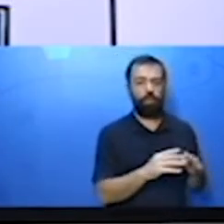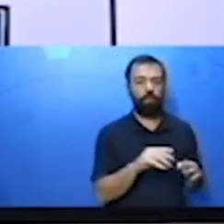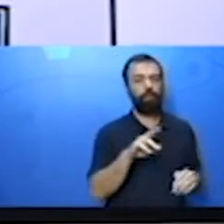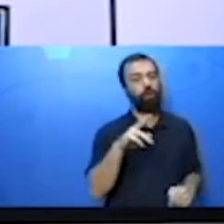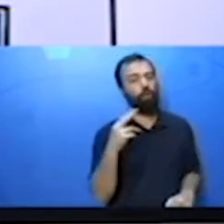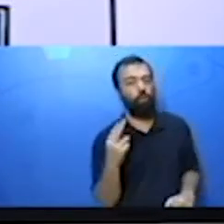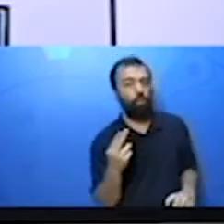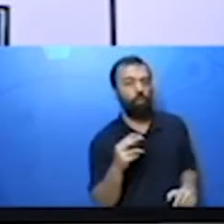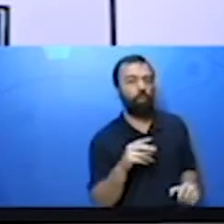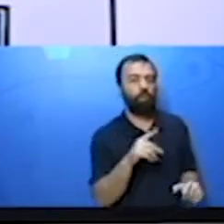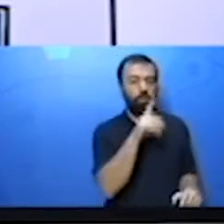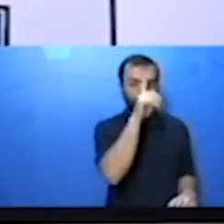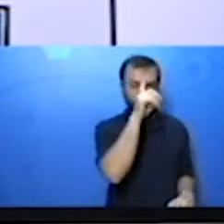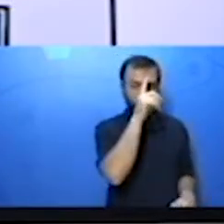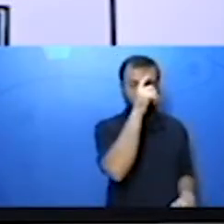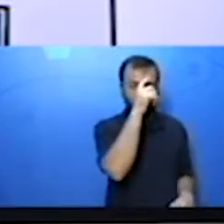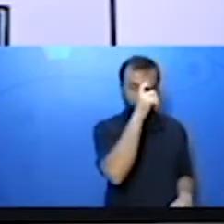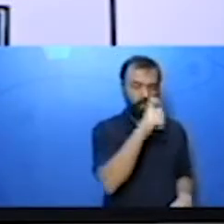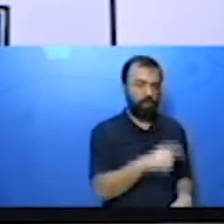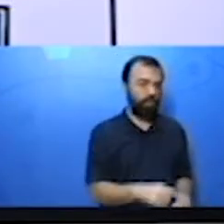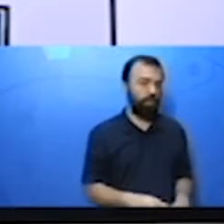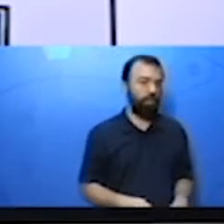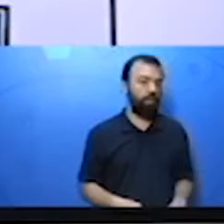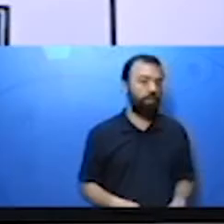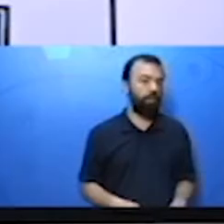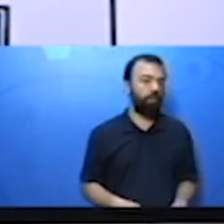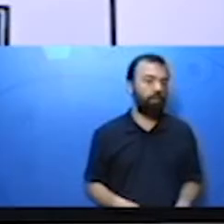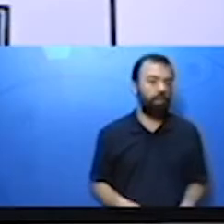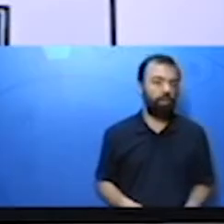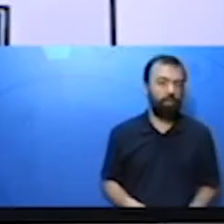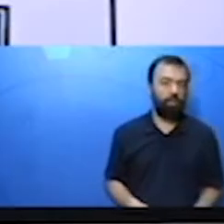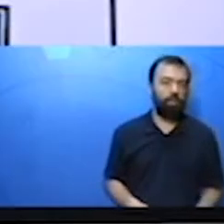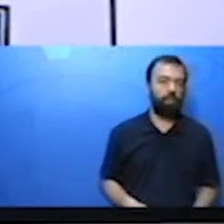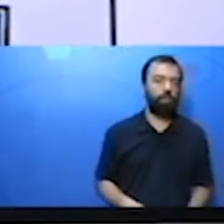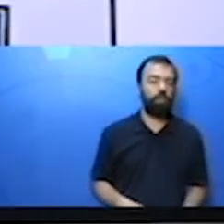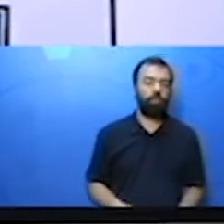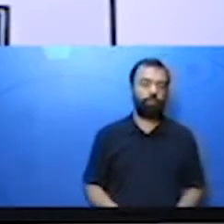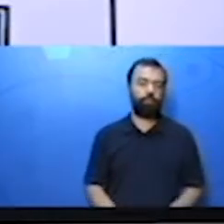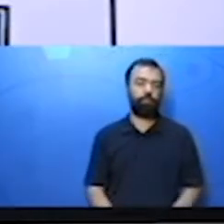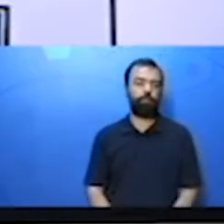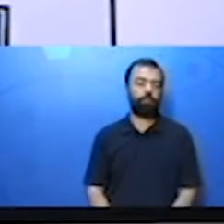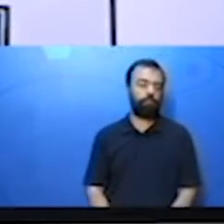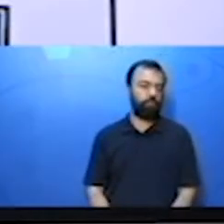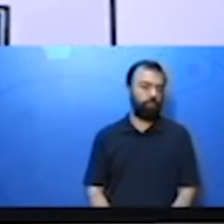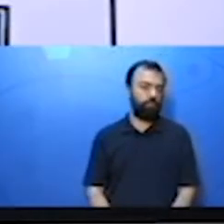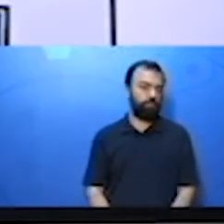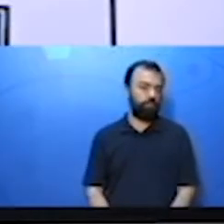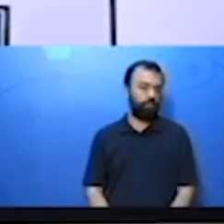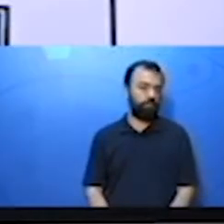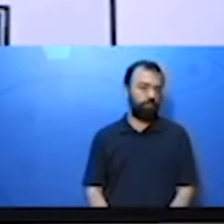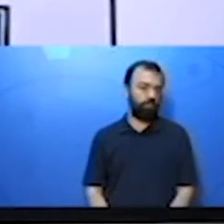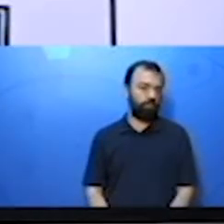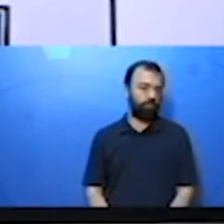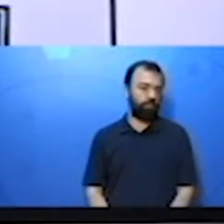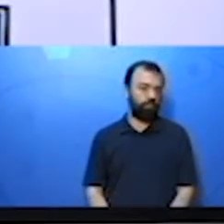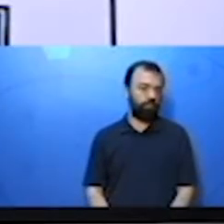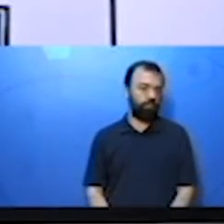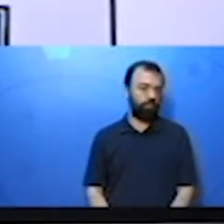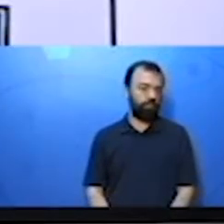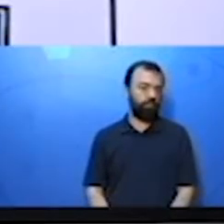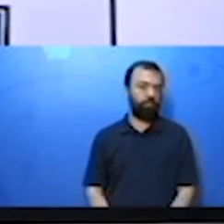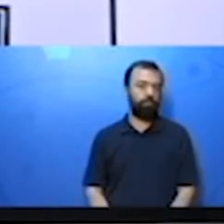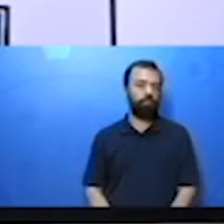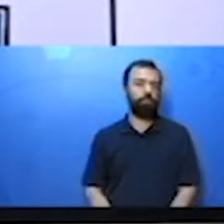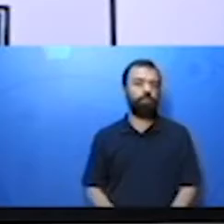vai para algum lugar. Não vá direto a um hospital, porque não é o indicado, tá? Primeiro, que se tiver